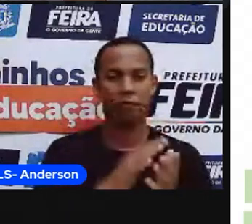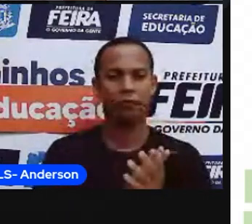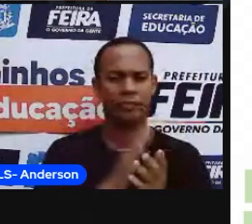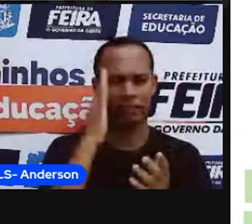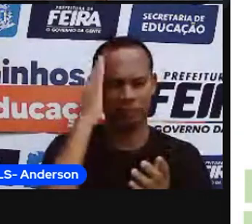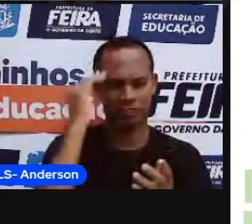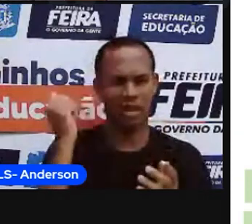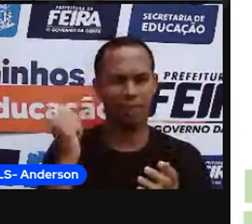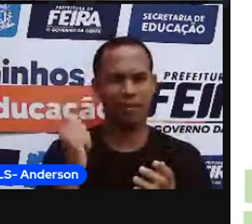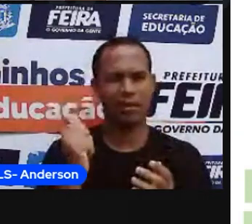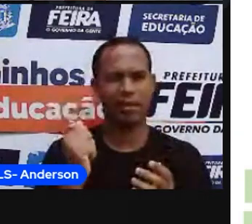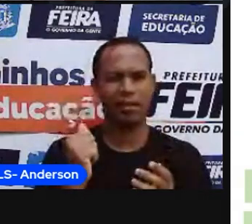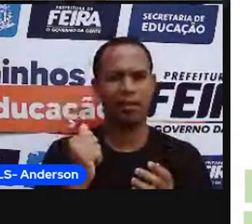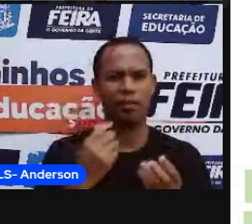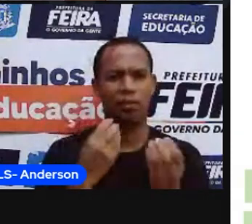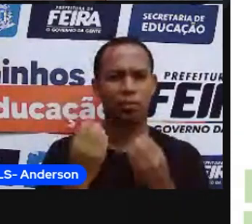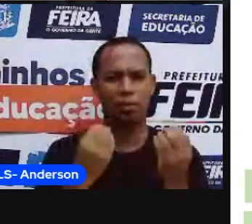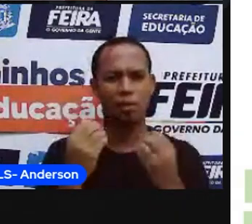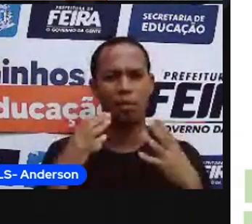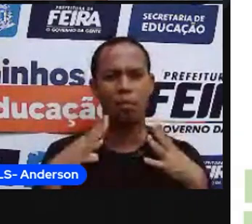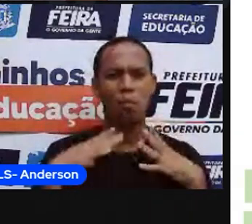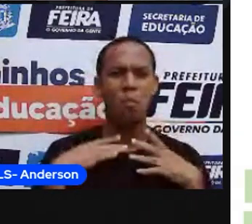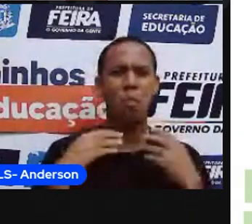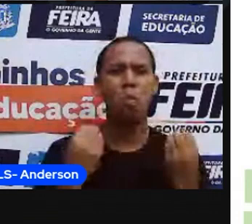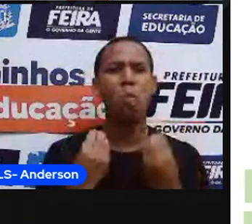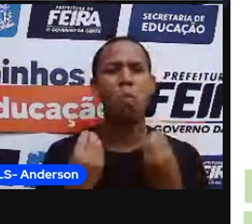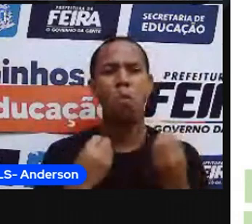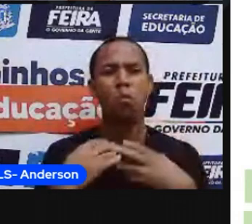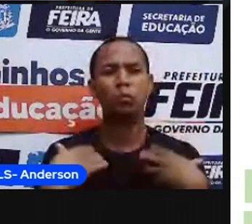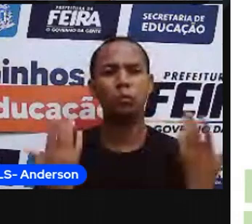sabe? Feriado do que será amanhã?